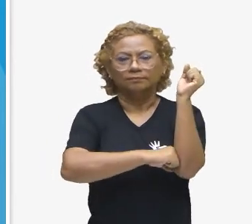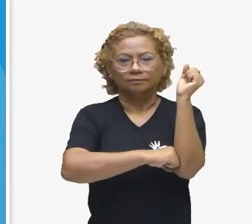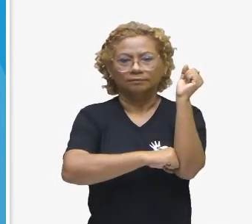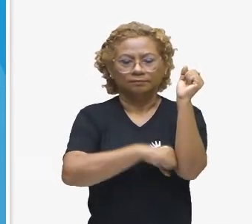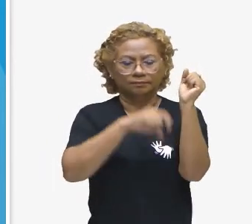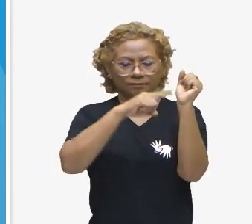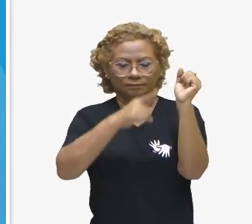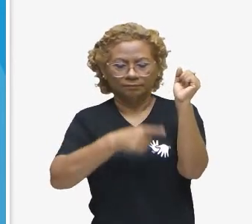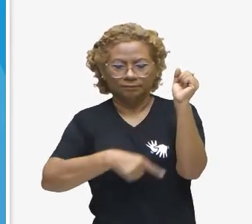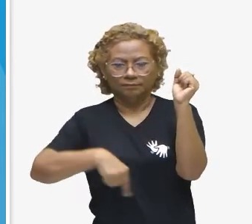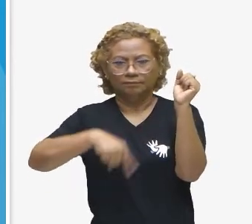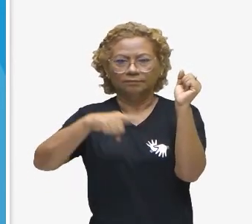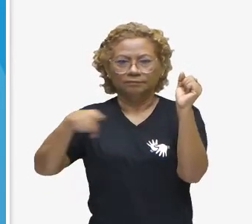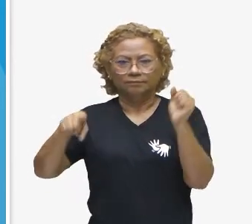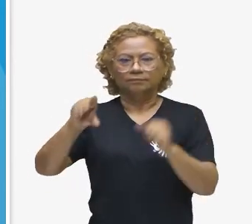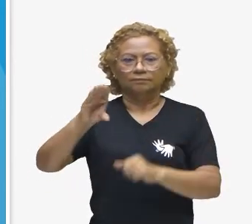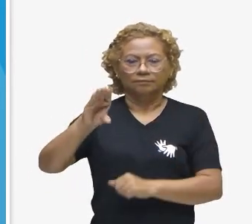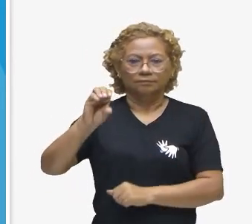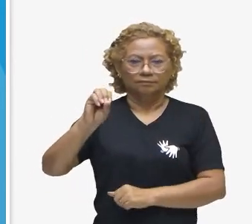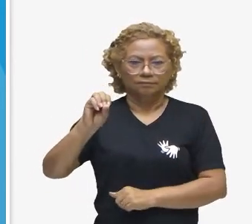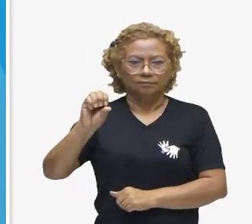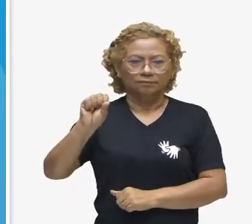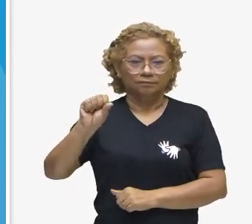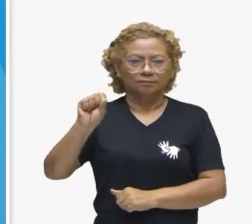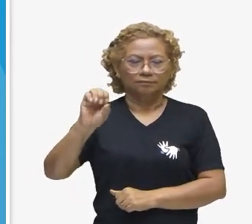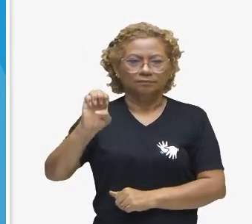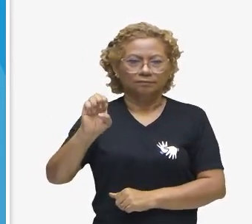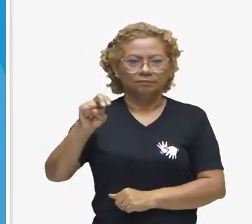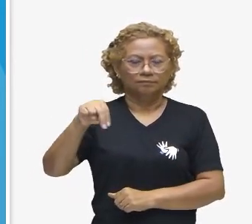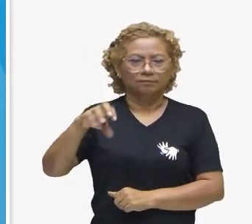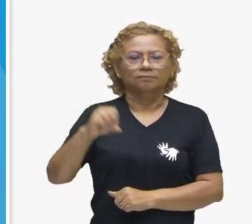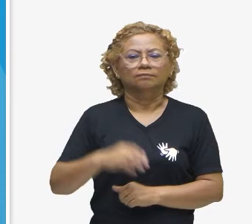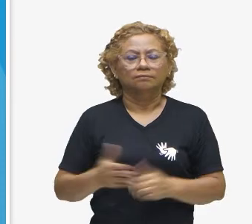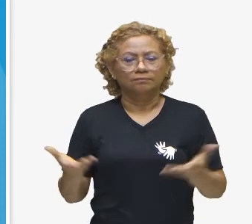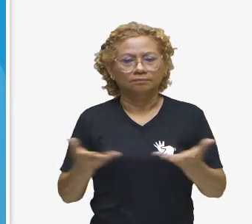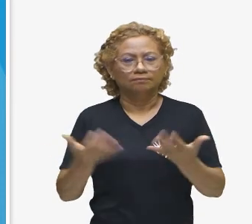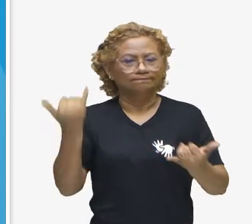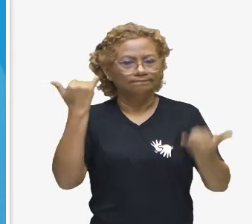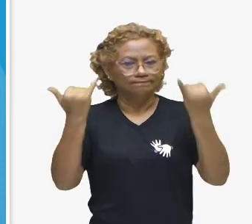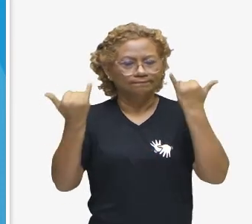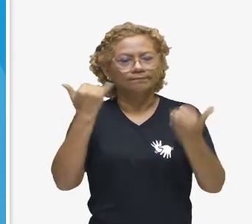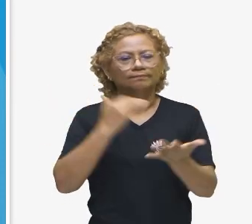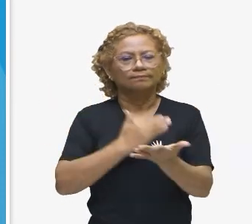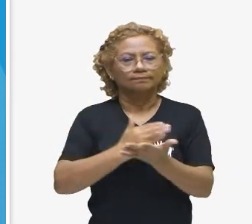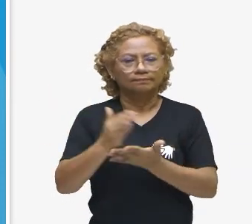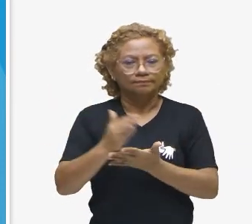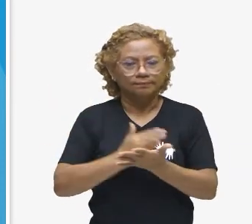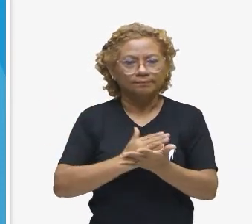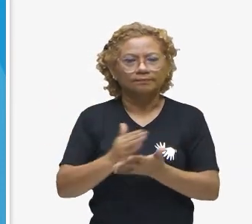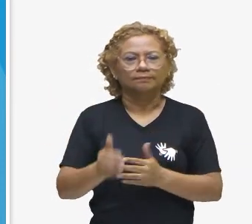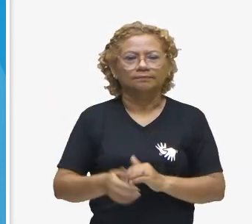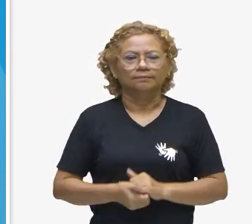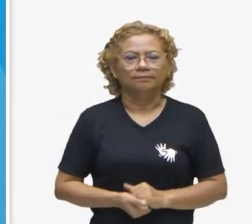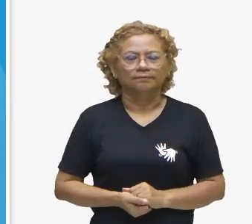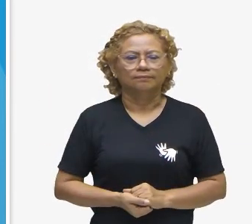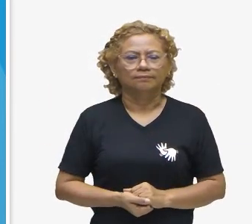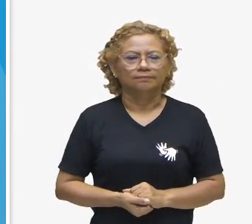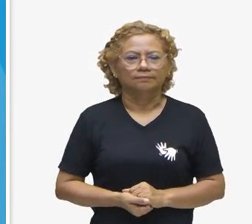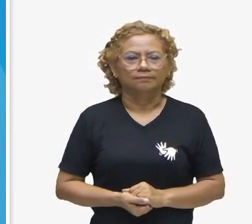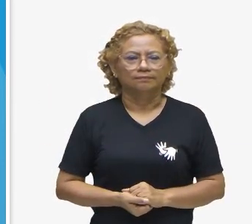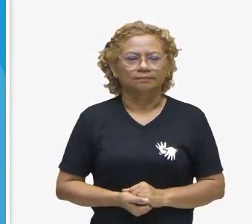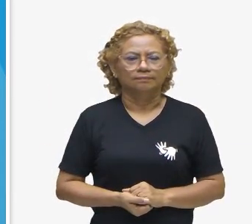cosseno. Vamos ver agora algumas informações que a gente pode ter da função cosseno.